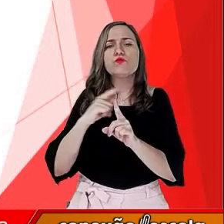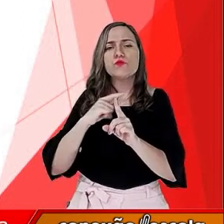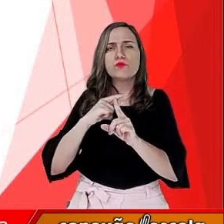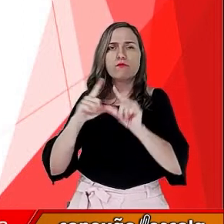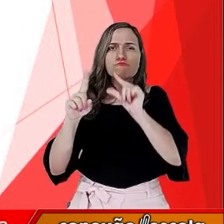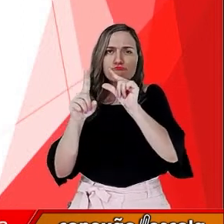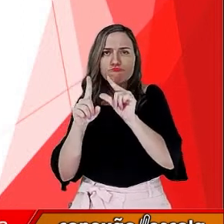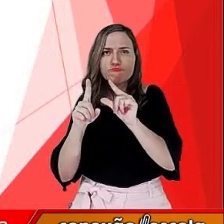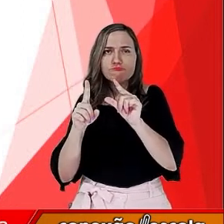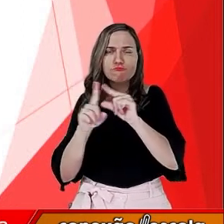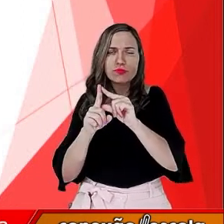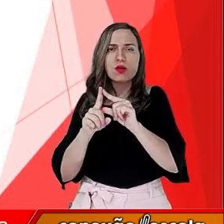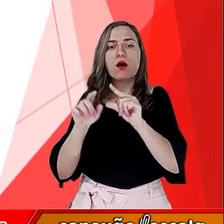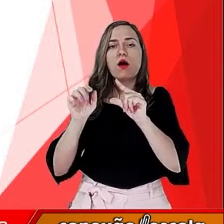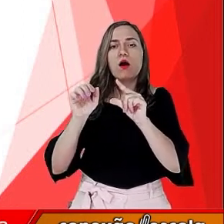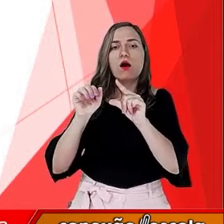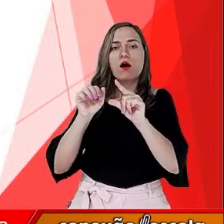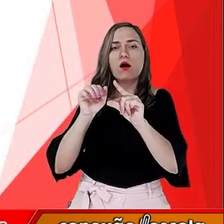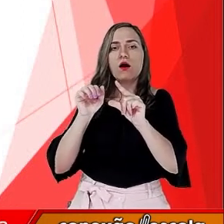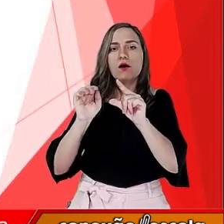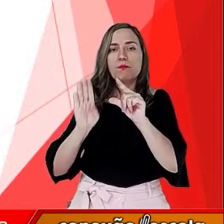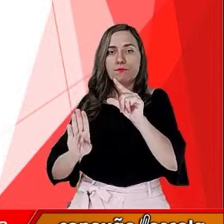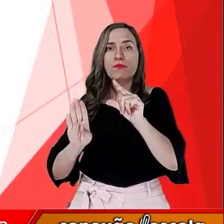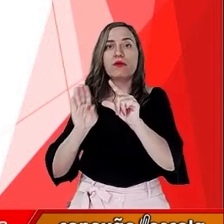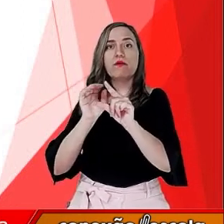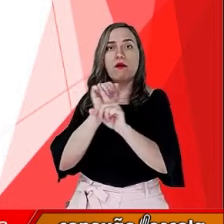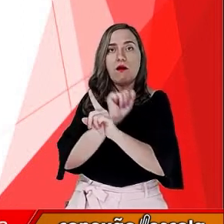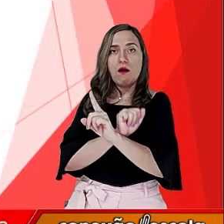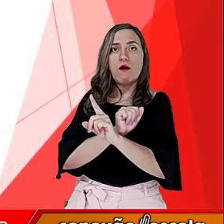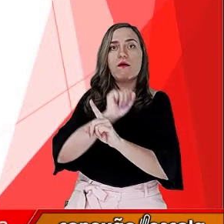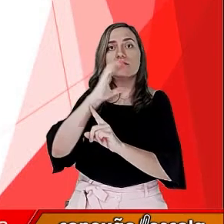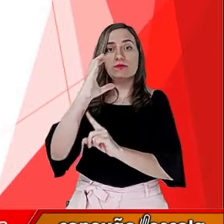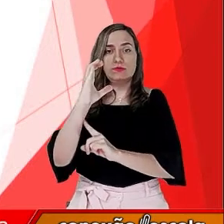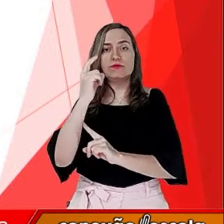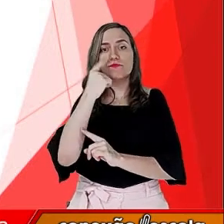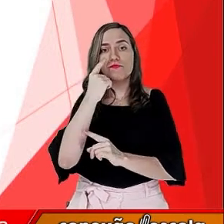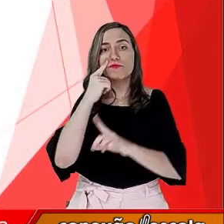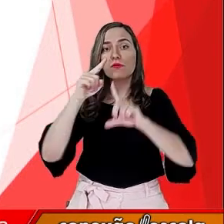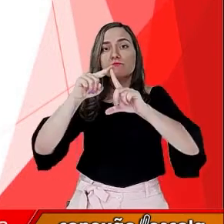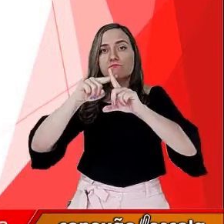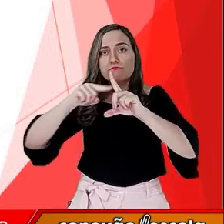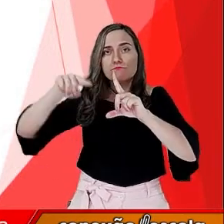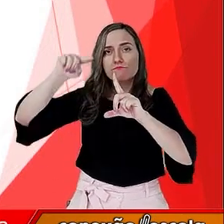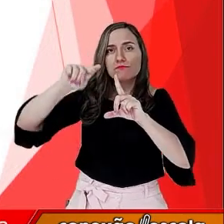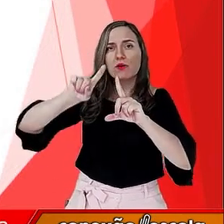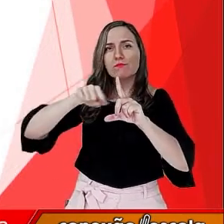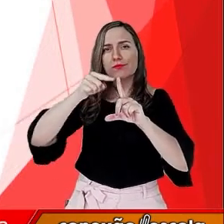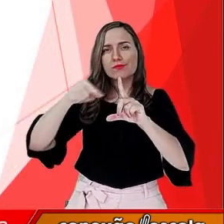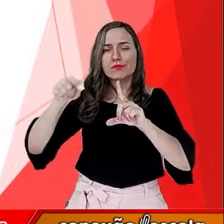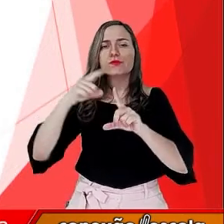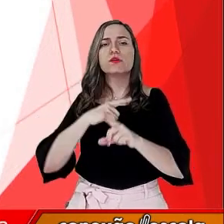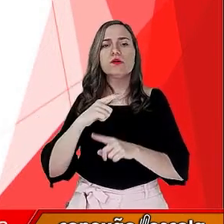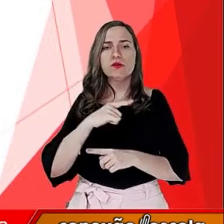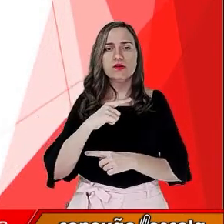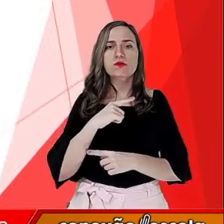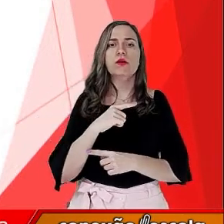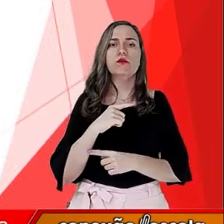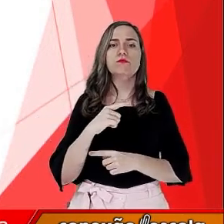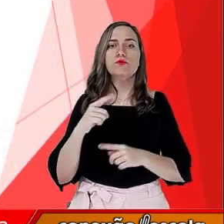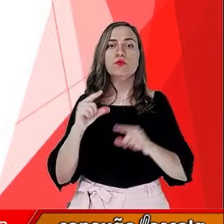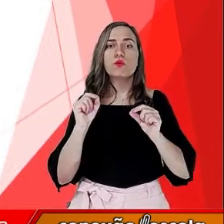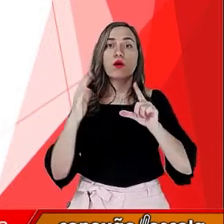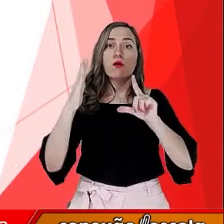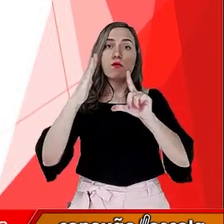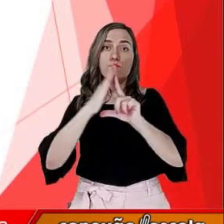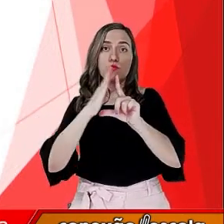ABC. O cateto oposto ao ângulo alfa, que é esse daqui, mede 2. E a hipotenusa mede 2,5. Então, a